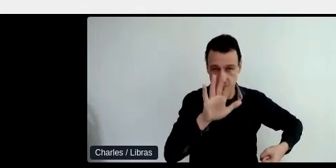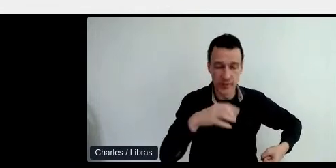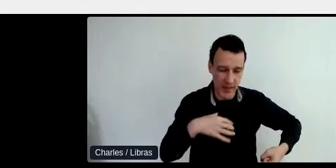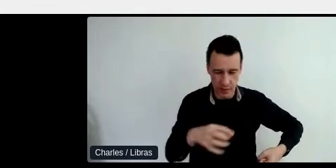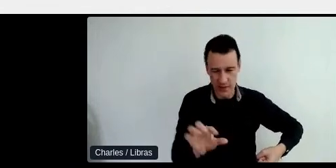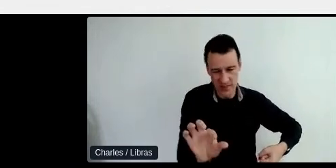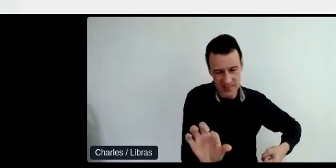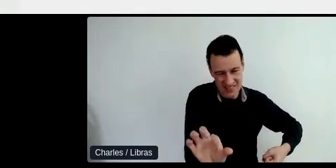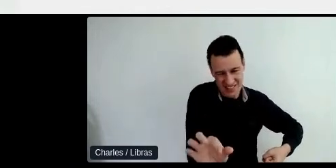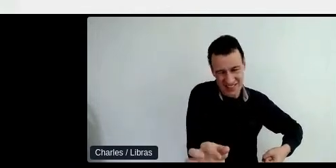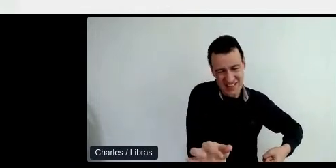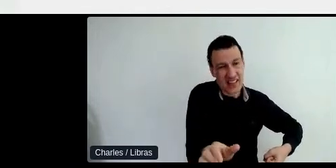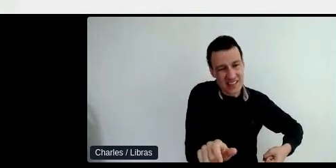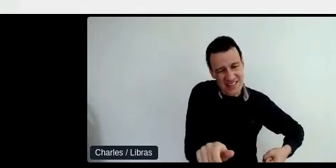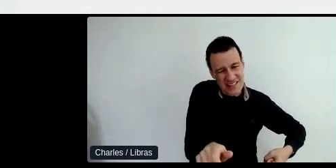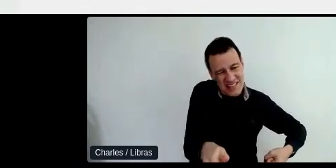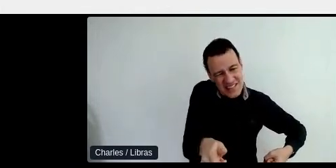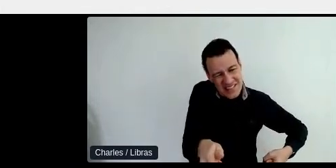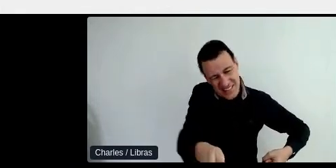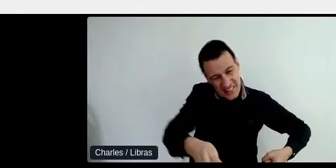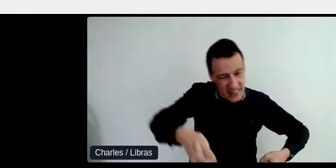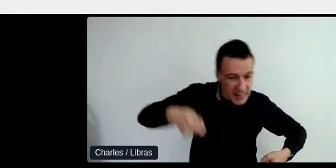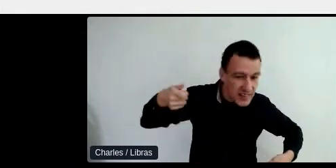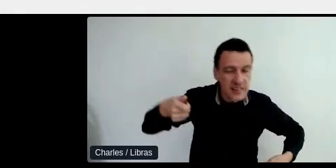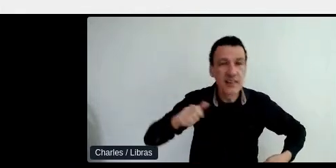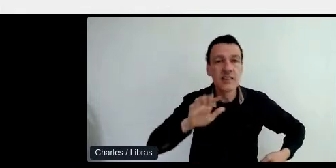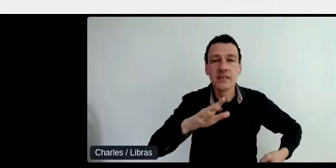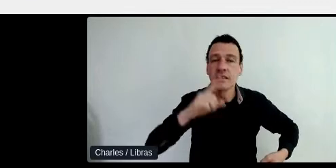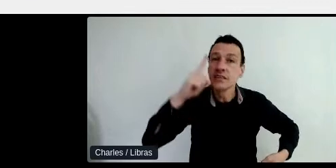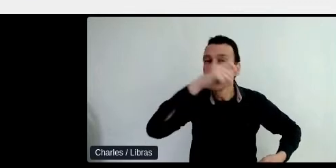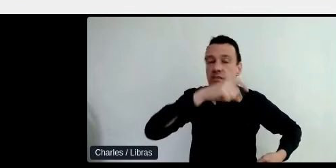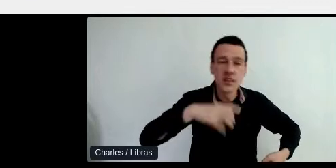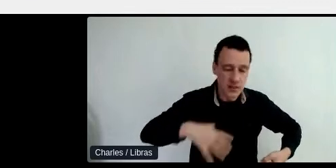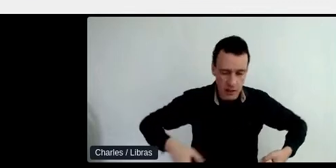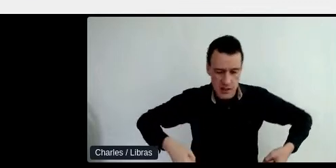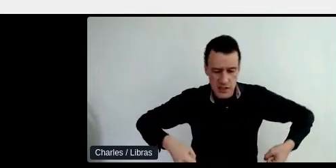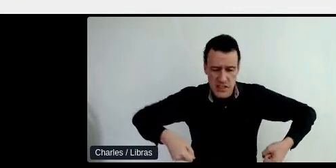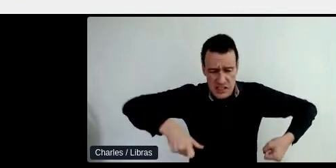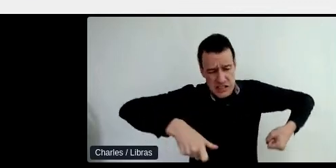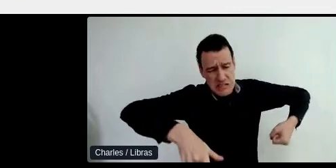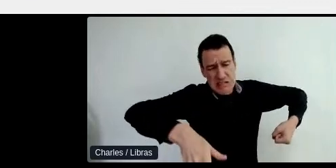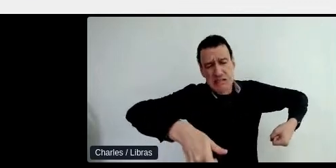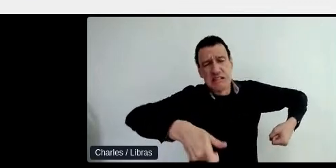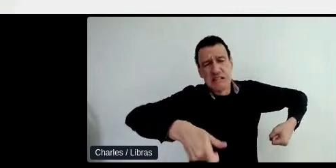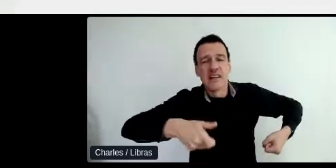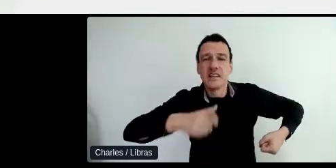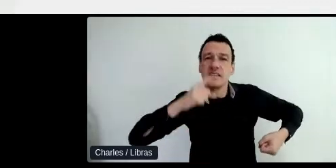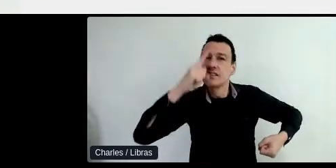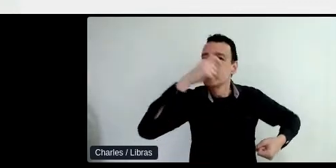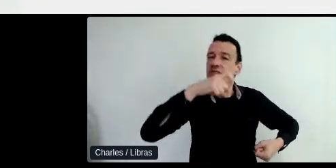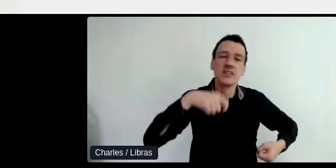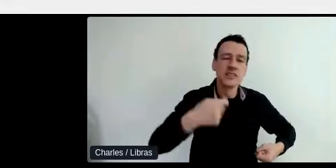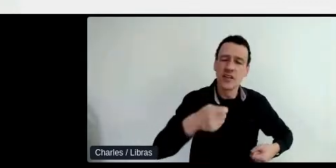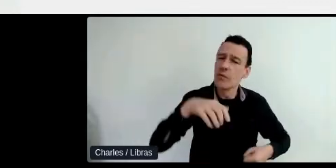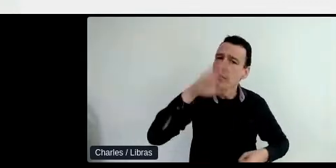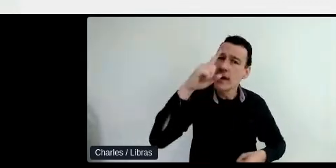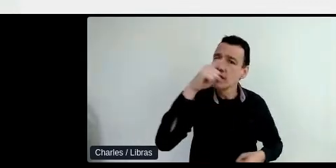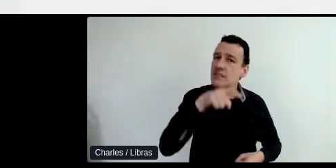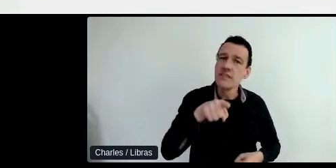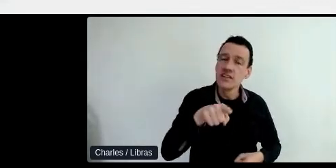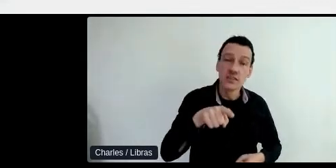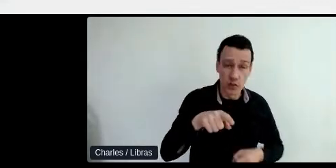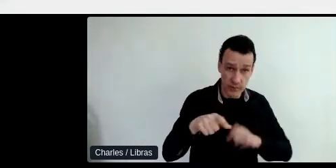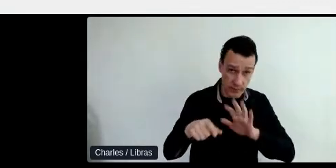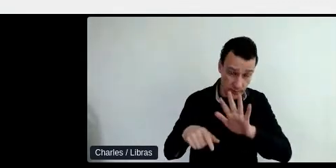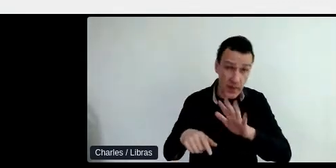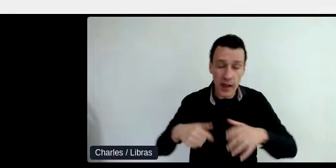girar para abrir a porta. Então, eu estou dificultando. Então, é uma barreira de acessibilidade ali que, naquele momento que você